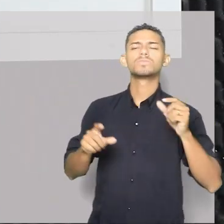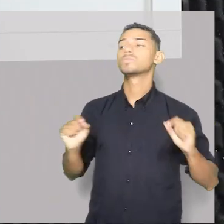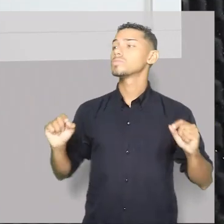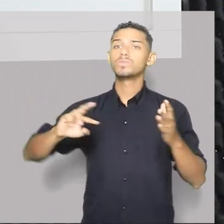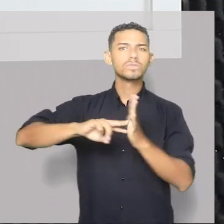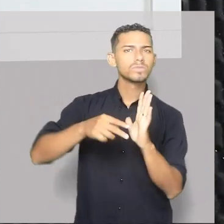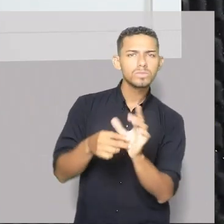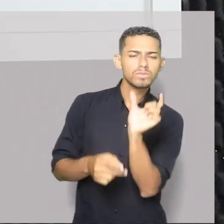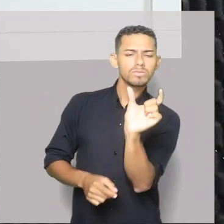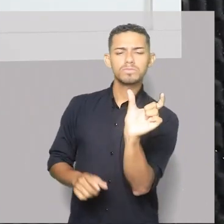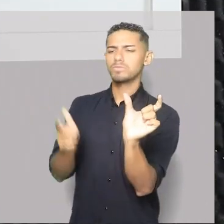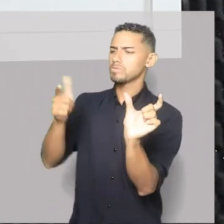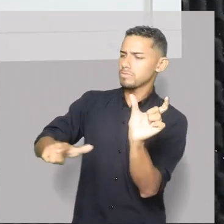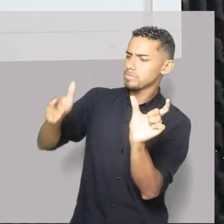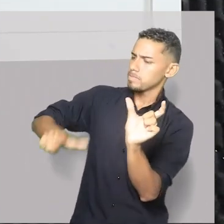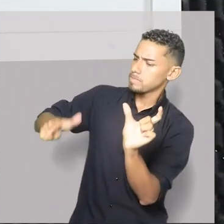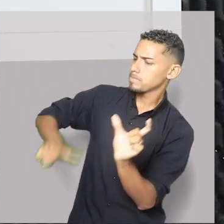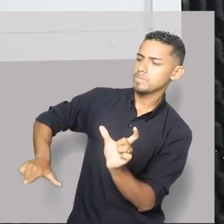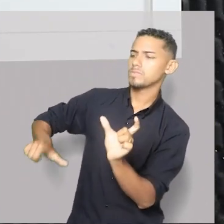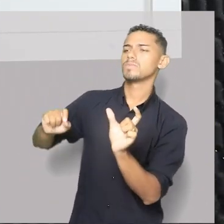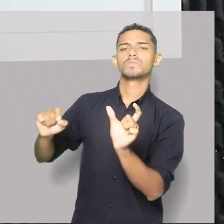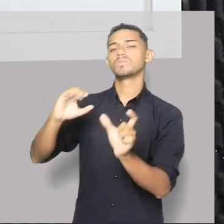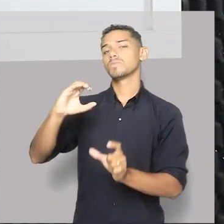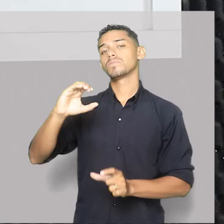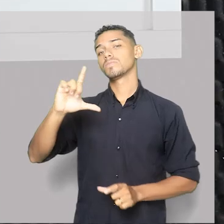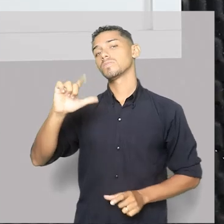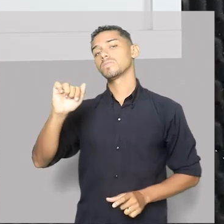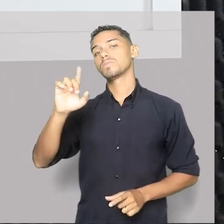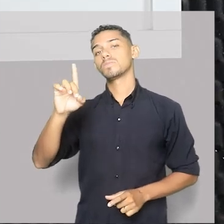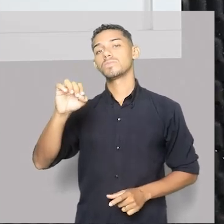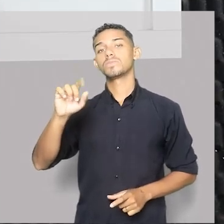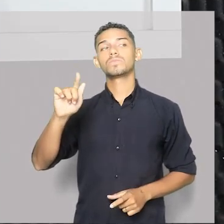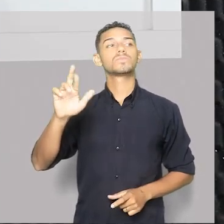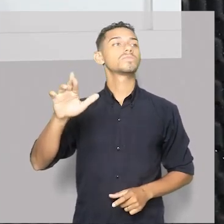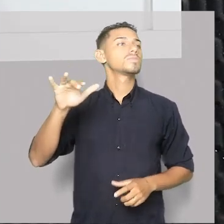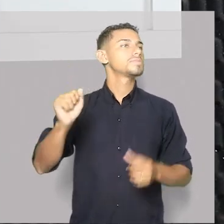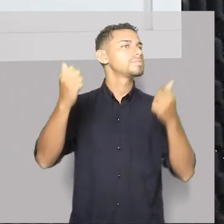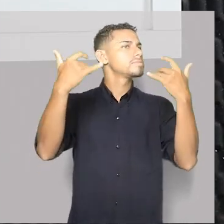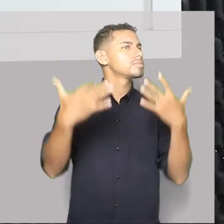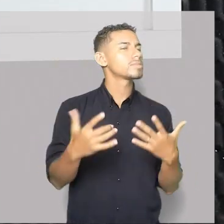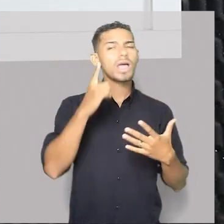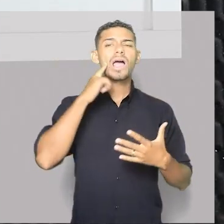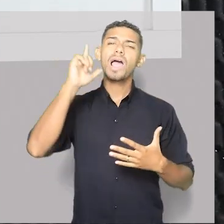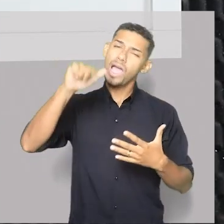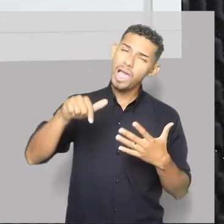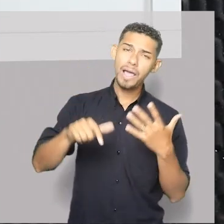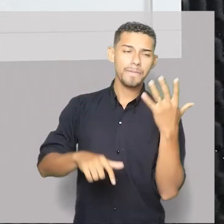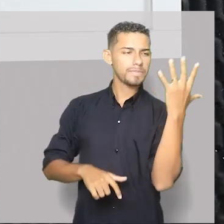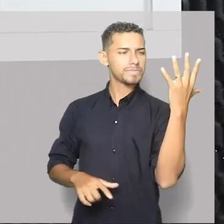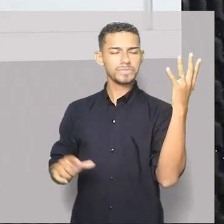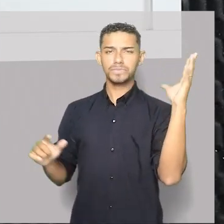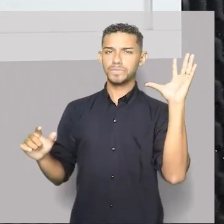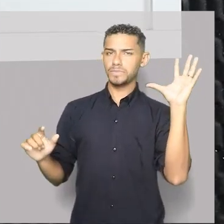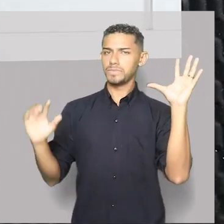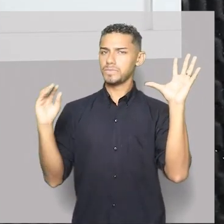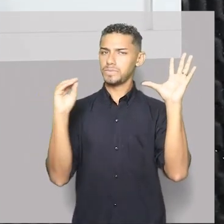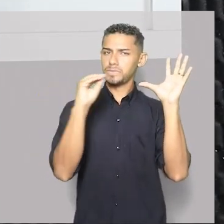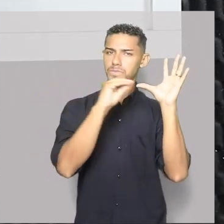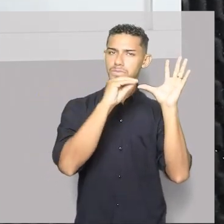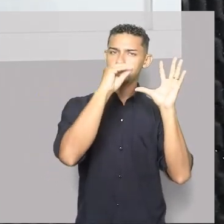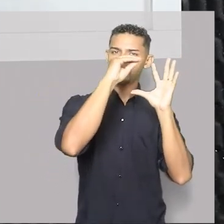ser, esse, então, cladograma. É basicamente aquela árvore filogenética,